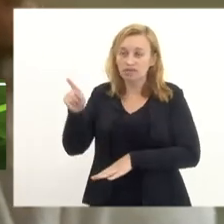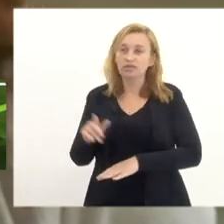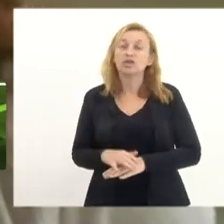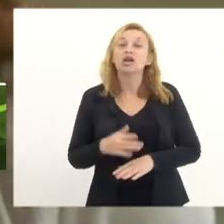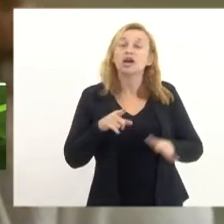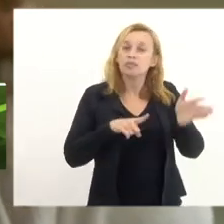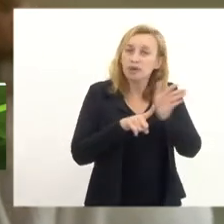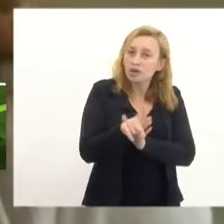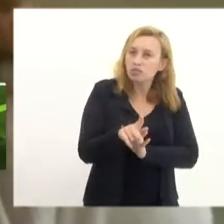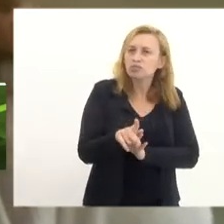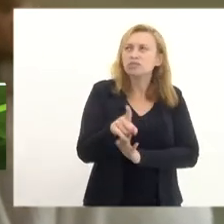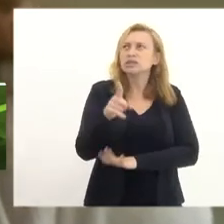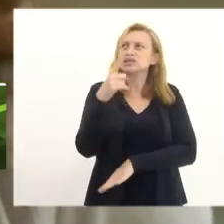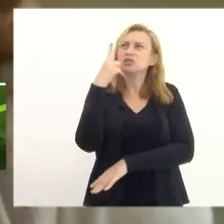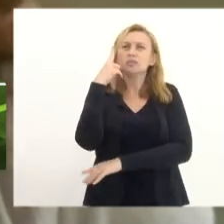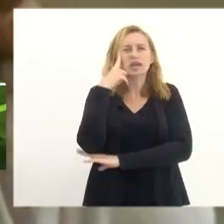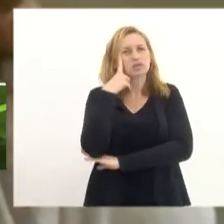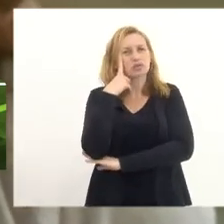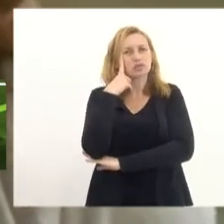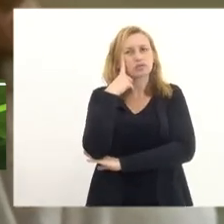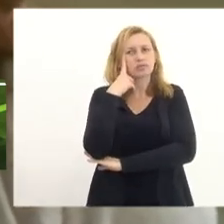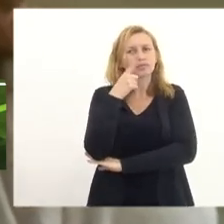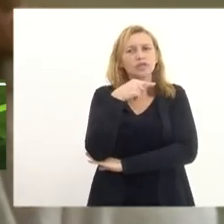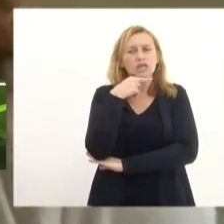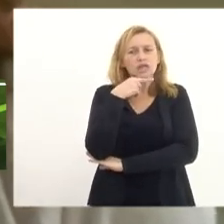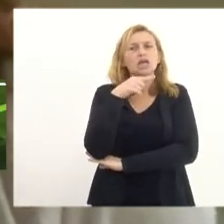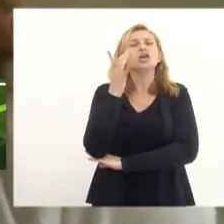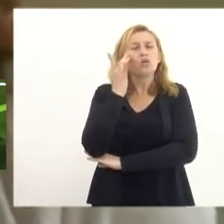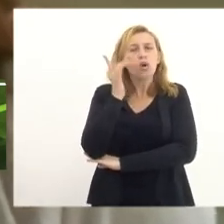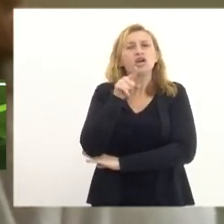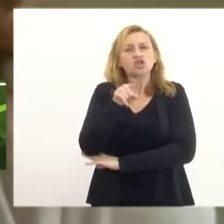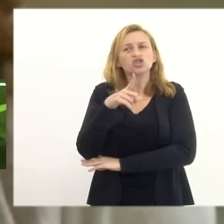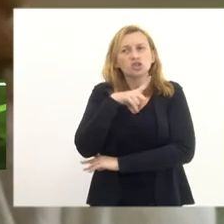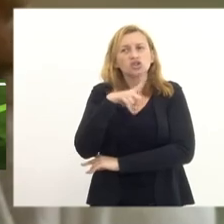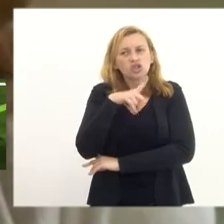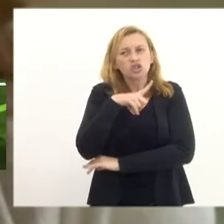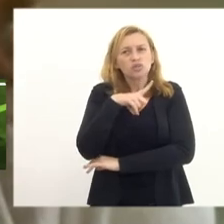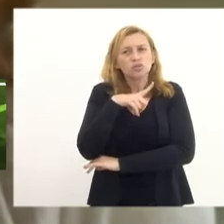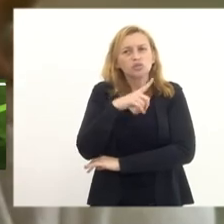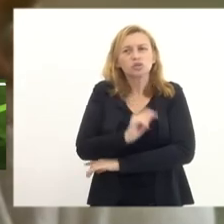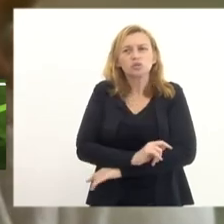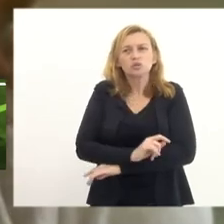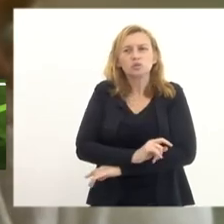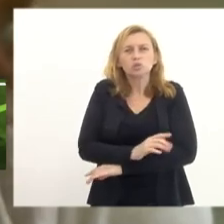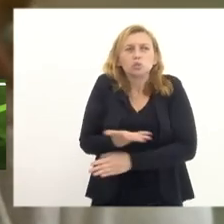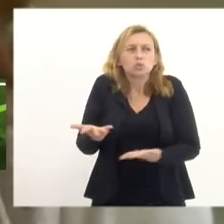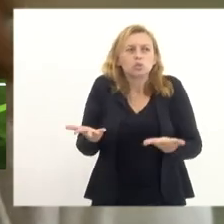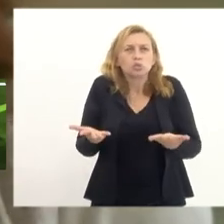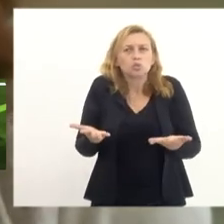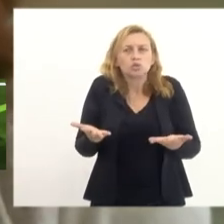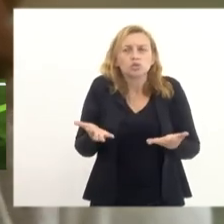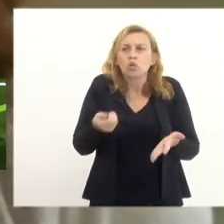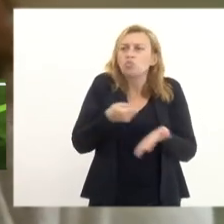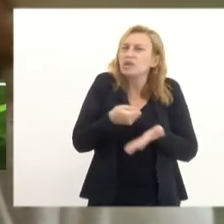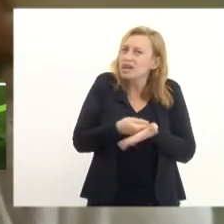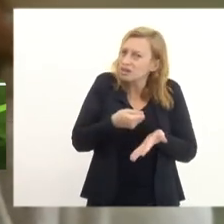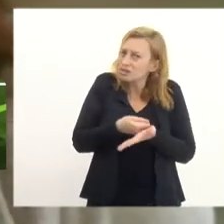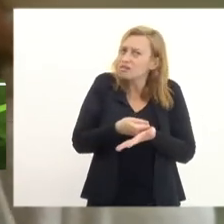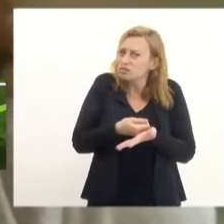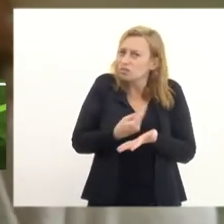é uma pergunta que me passa pela cabeça. E eu acho que a gente tem uma certa, vamos dizer assim, uma certa